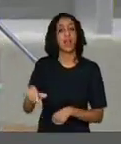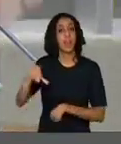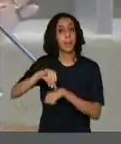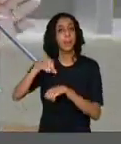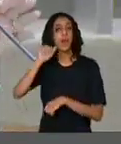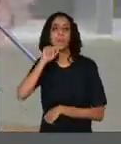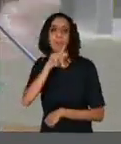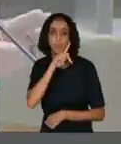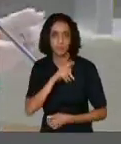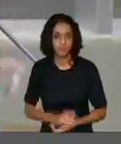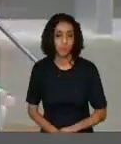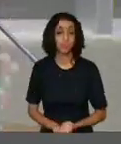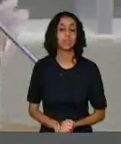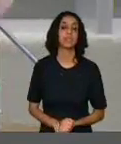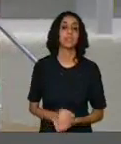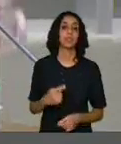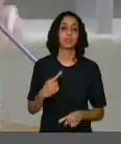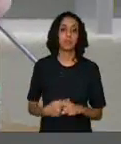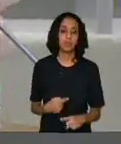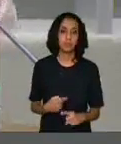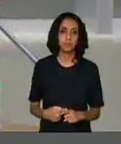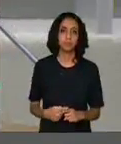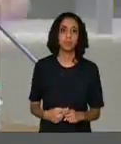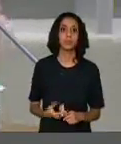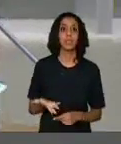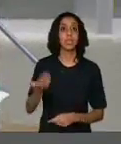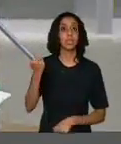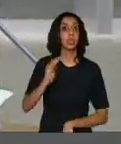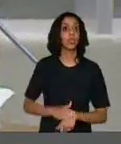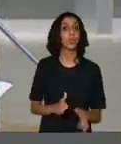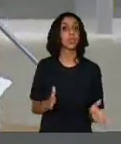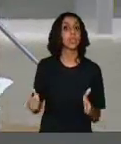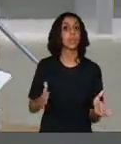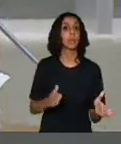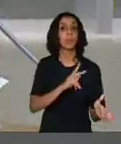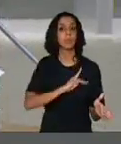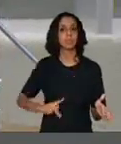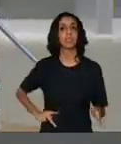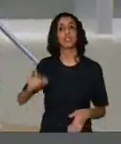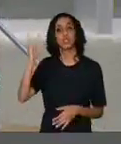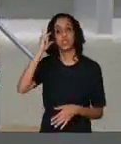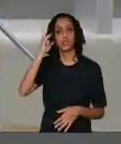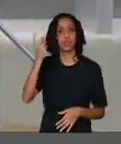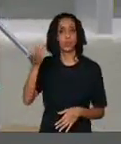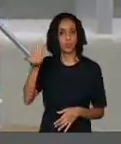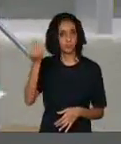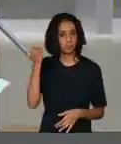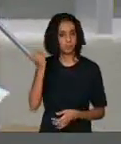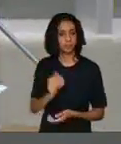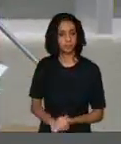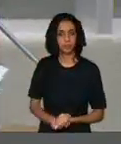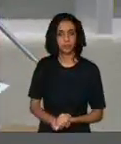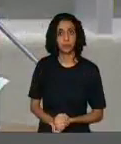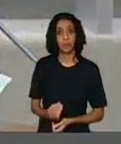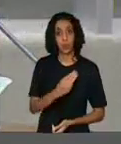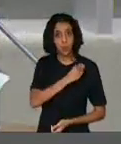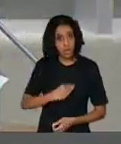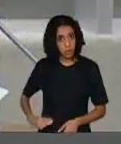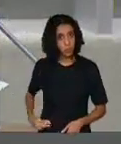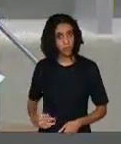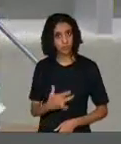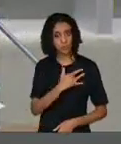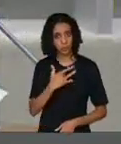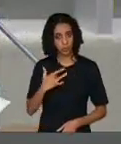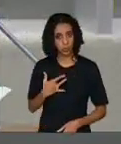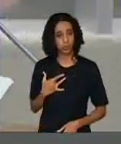Macapá, ainda quando a presidenta Dilma estava no governo. O seu ministro da